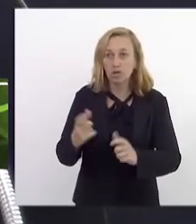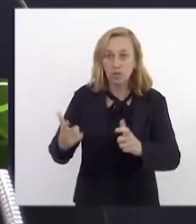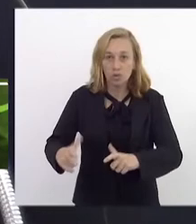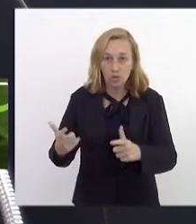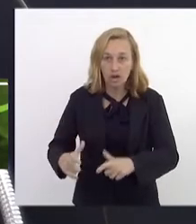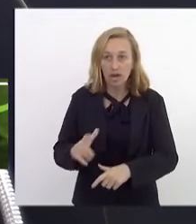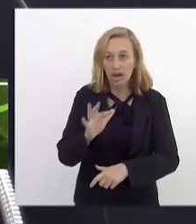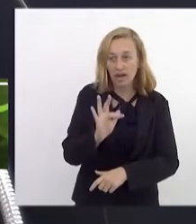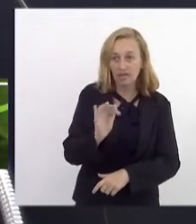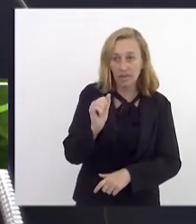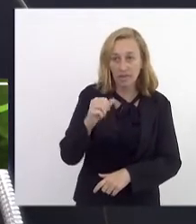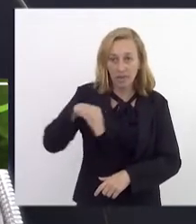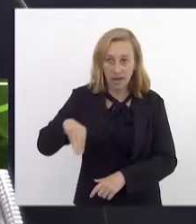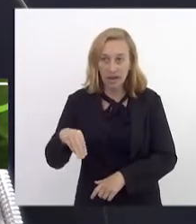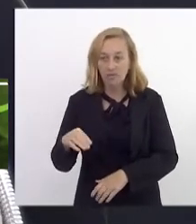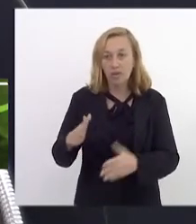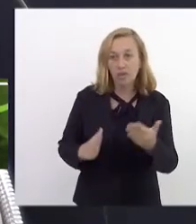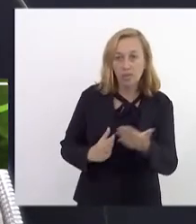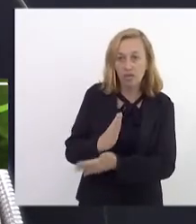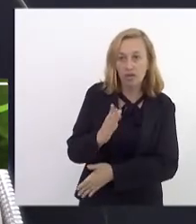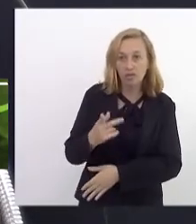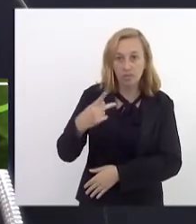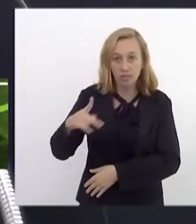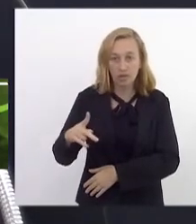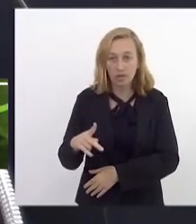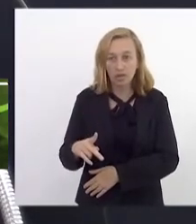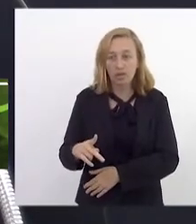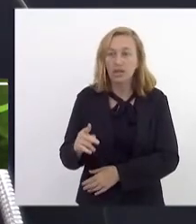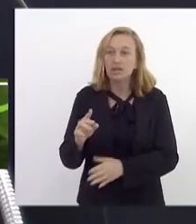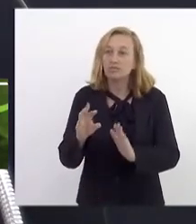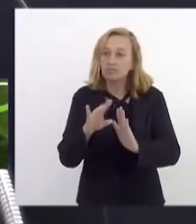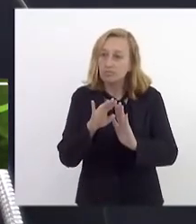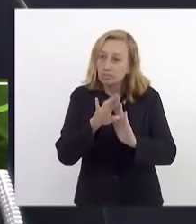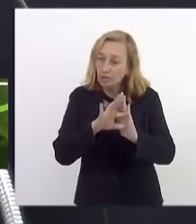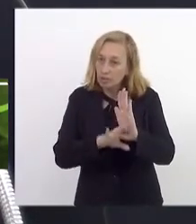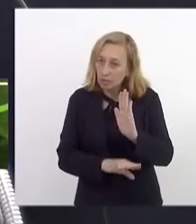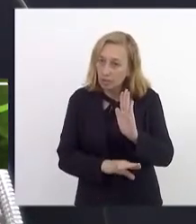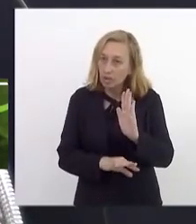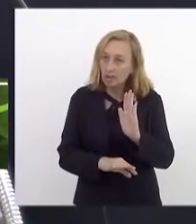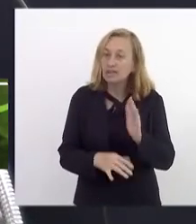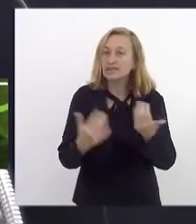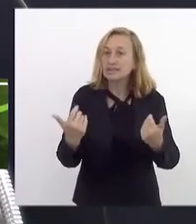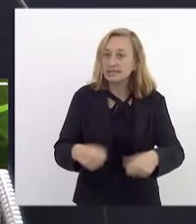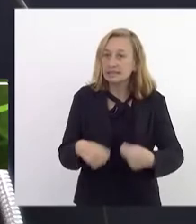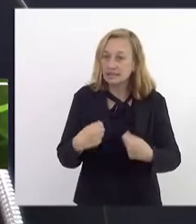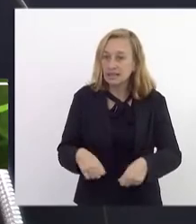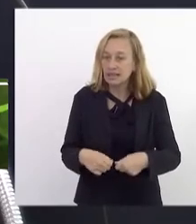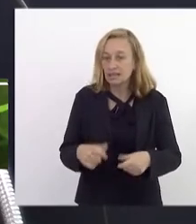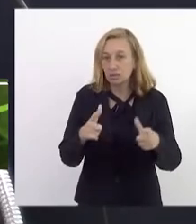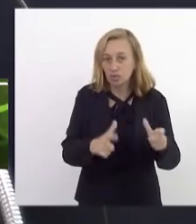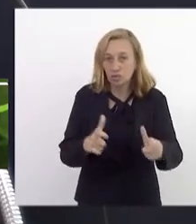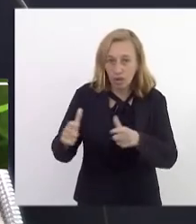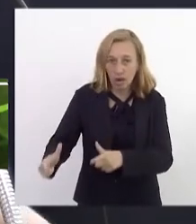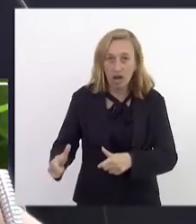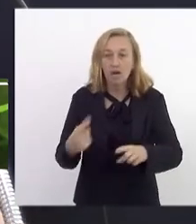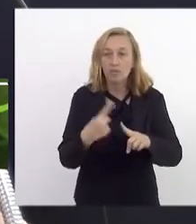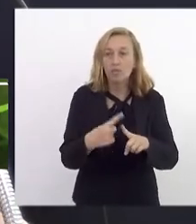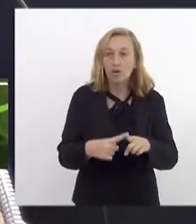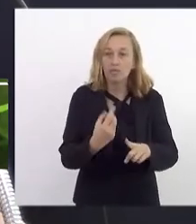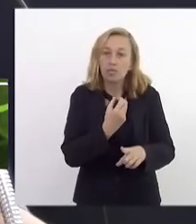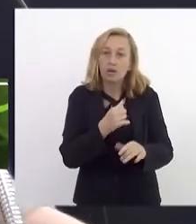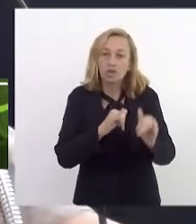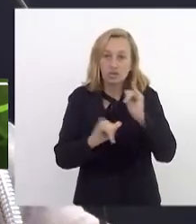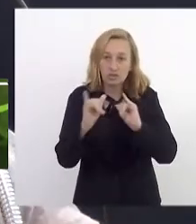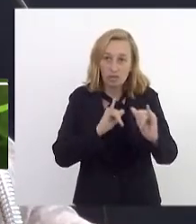do FMA são locais que foram aprovados por eles. Critério com relação à necessidade dos locais, porque pelos dados que a